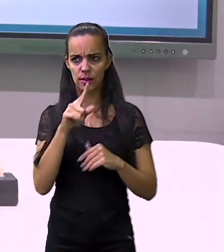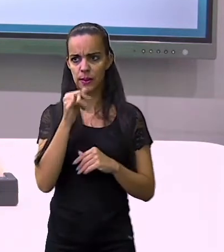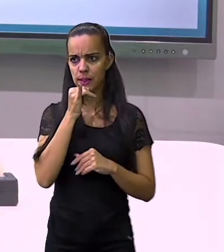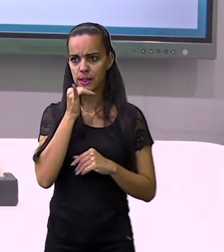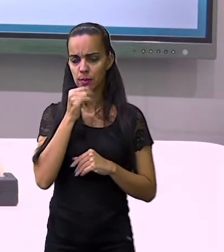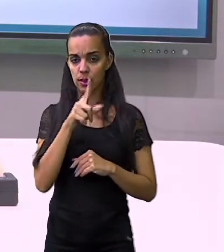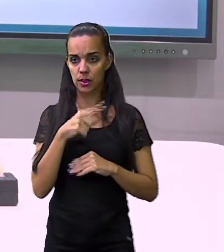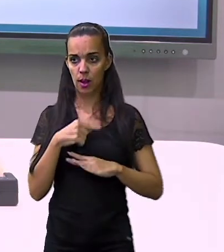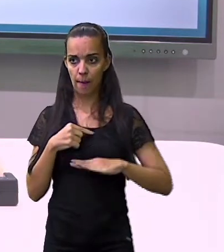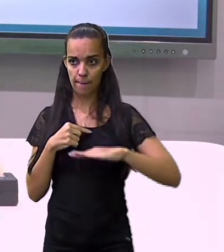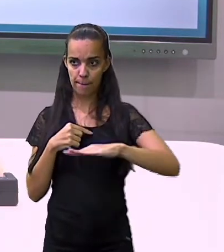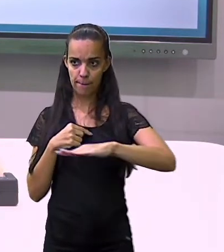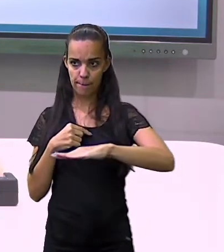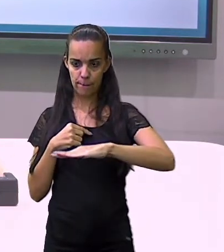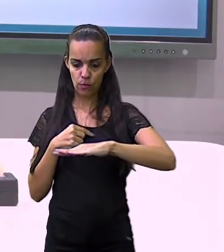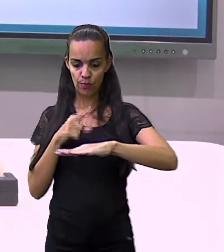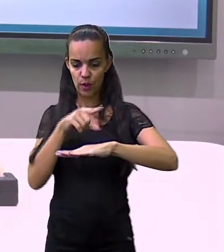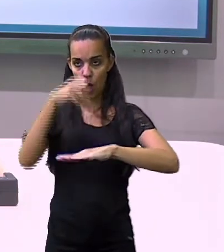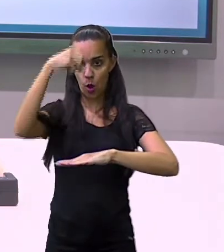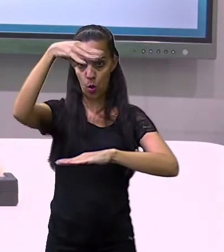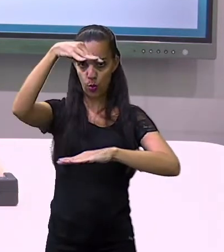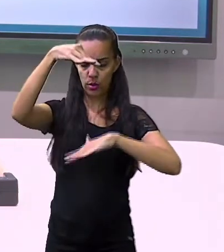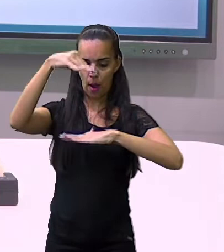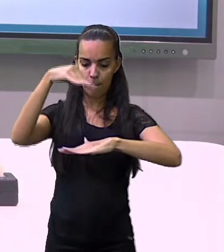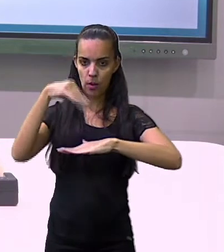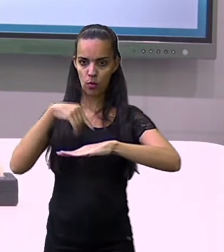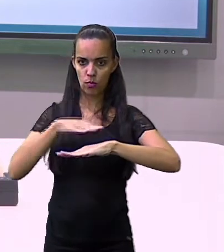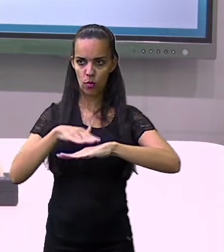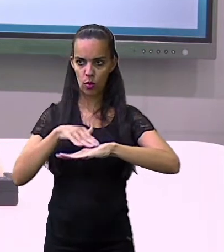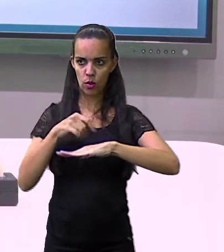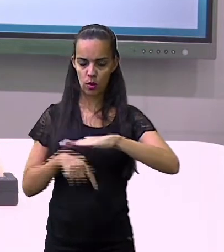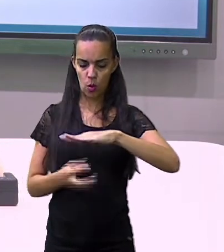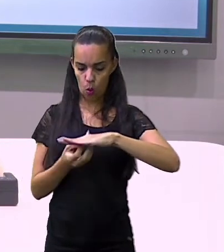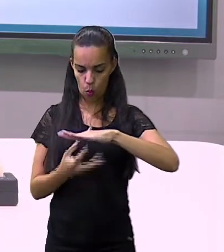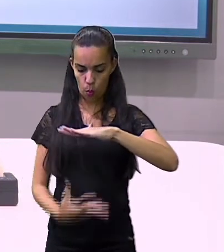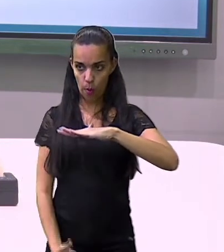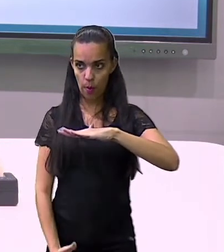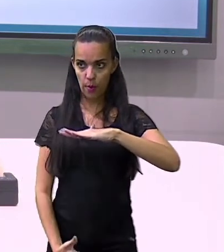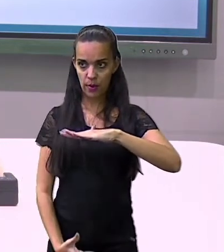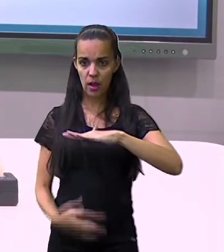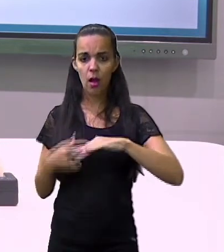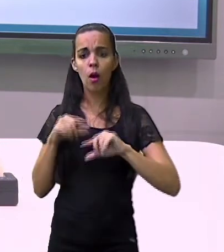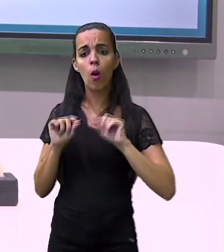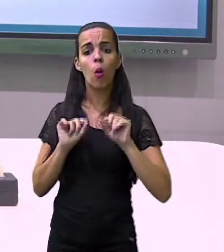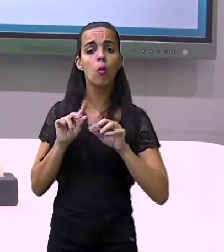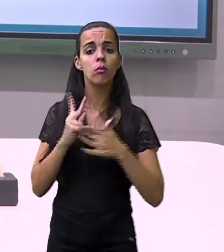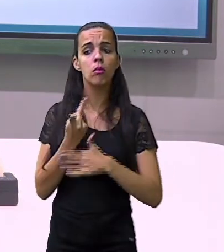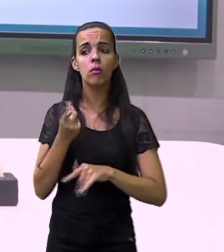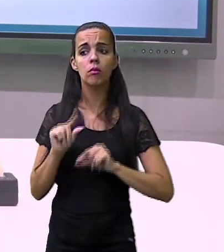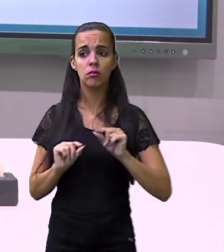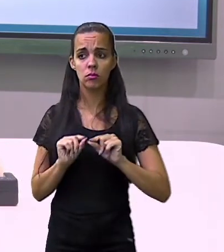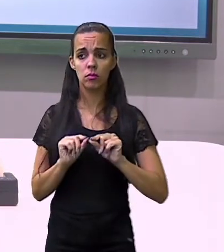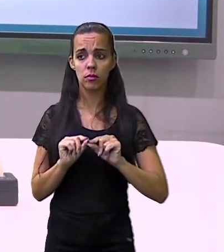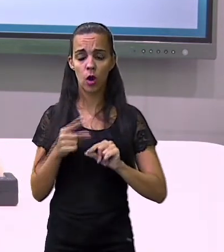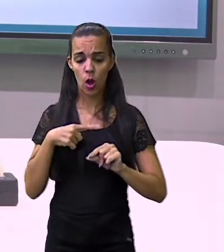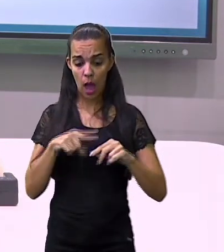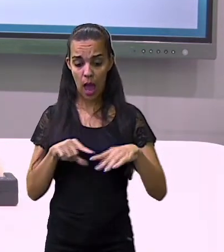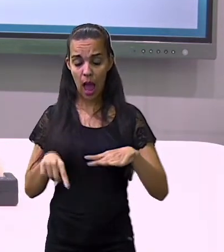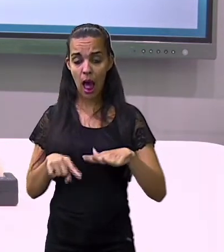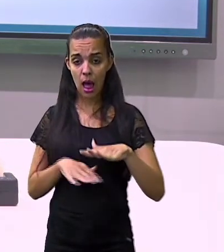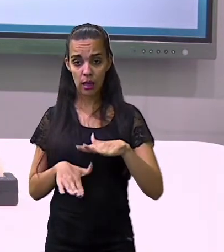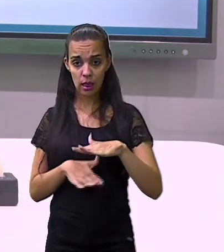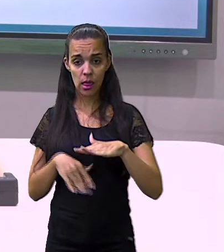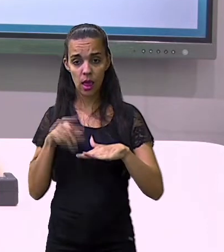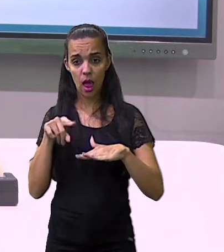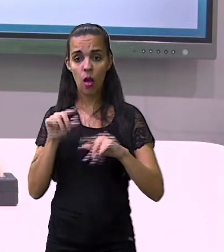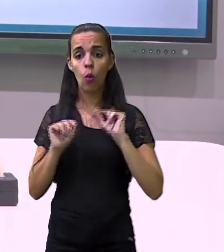colocar a mão sobre uma luz, você vai perceber que aqui exatamente em cima, a sombra ela vai ser menor. Mas se